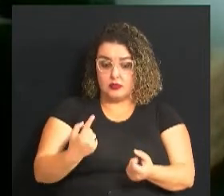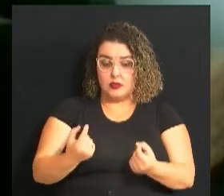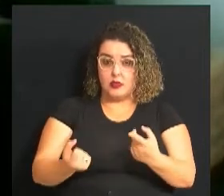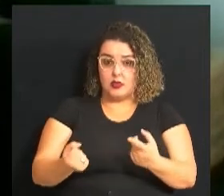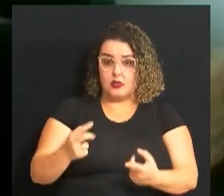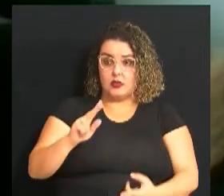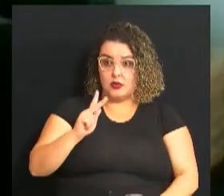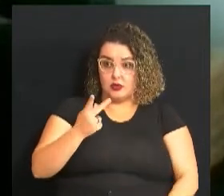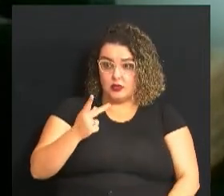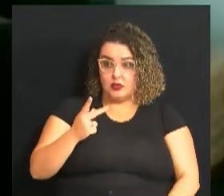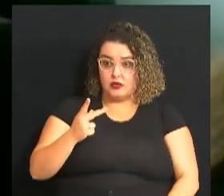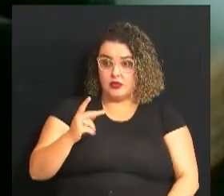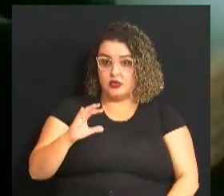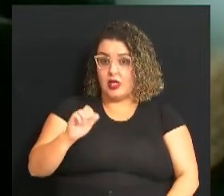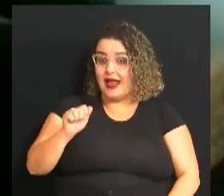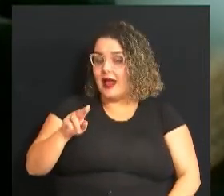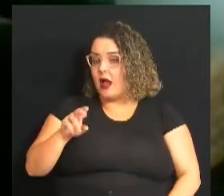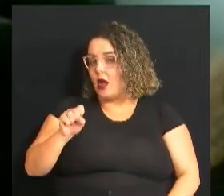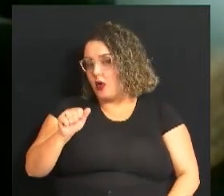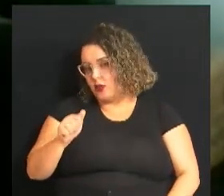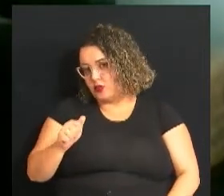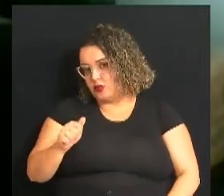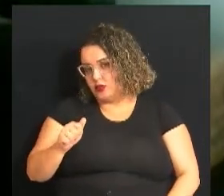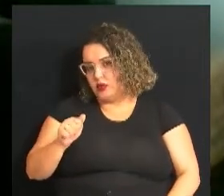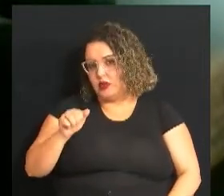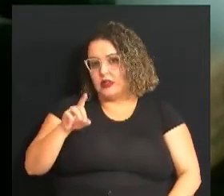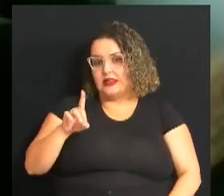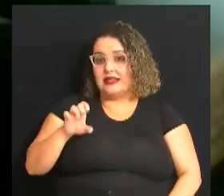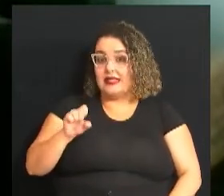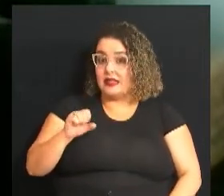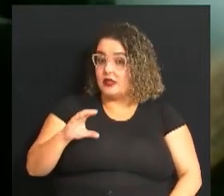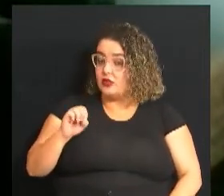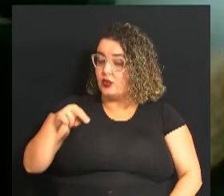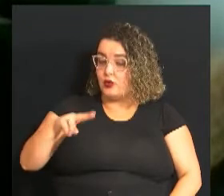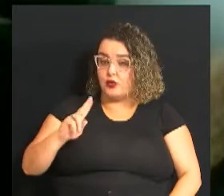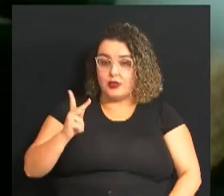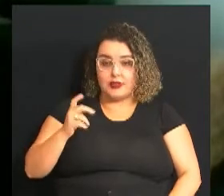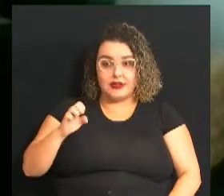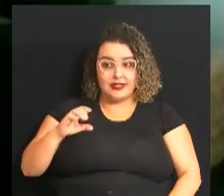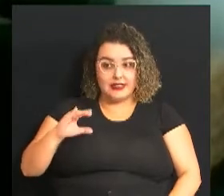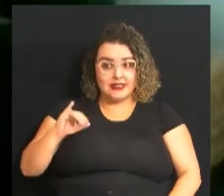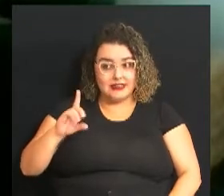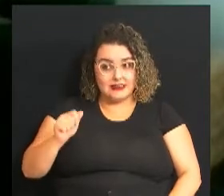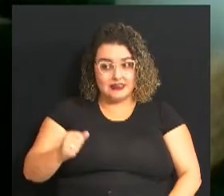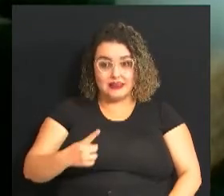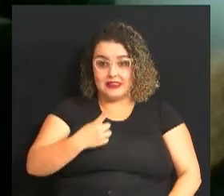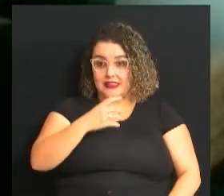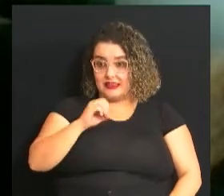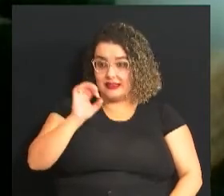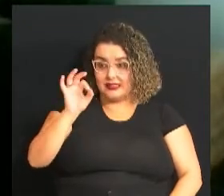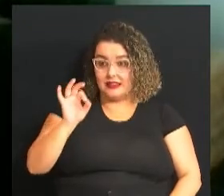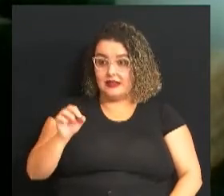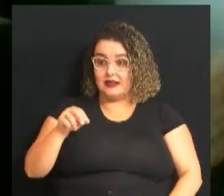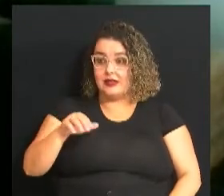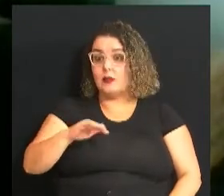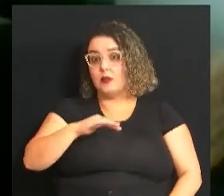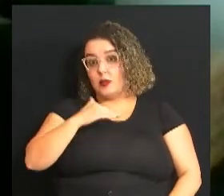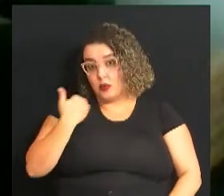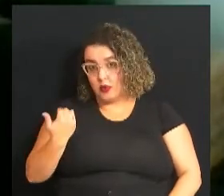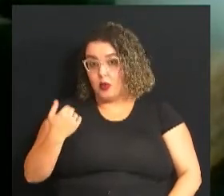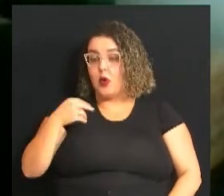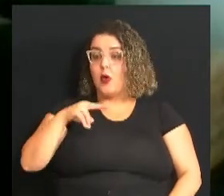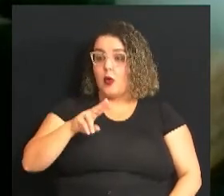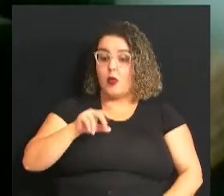causa desconhecida, e 10% caminham ou para óbito ou para necessidade